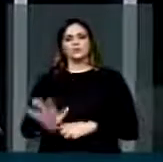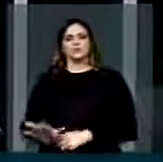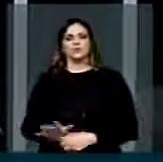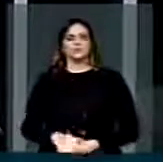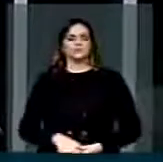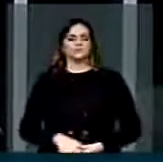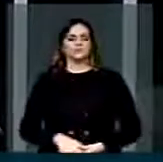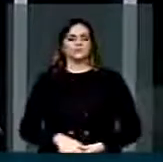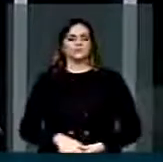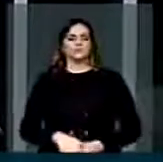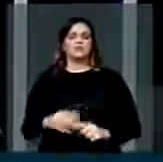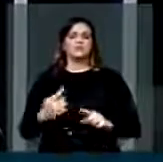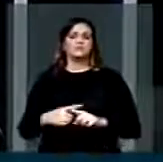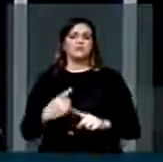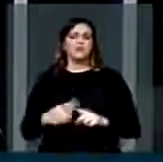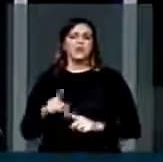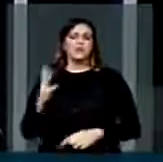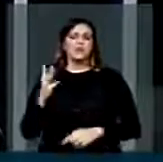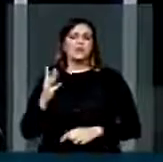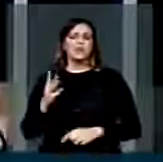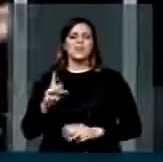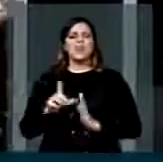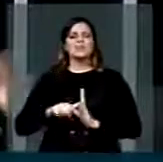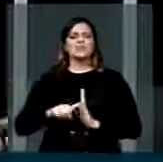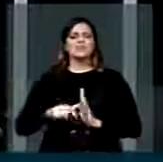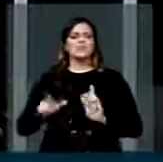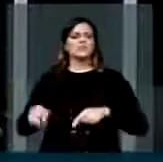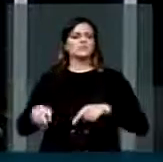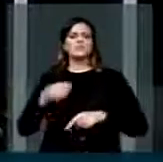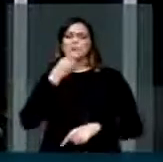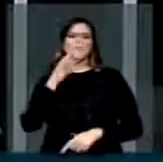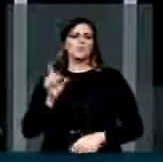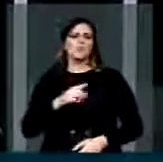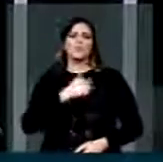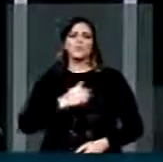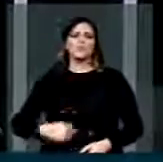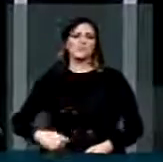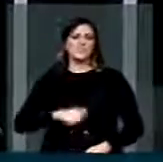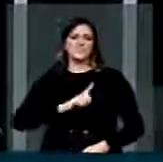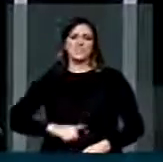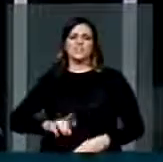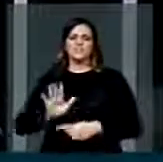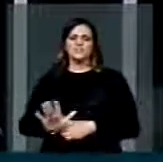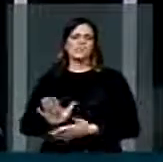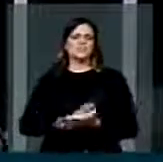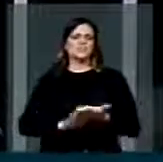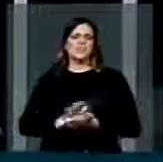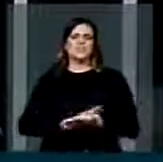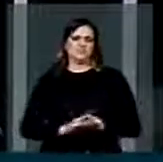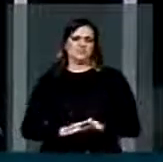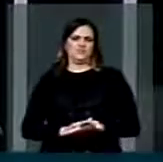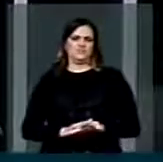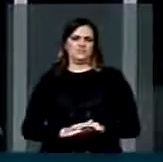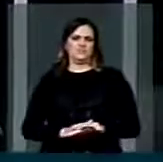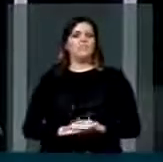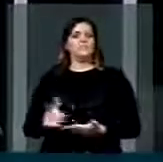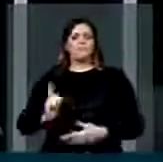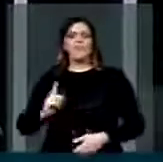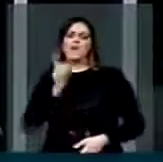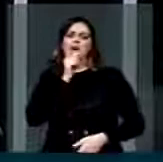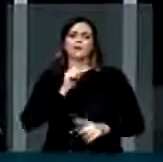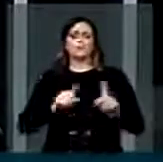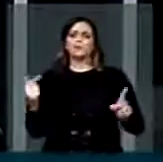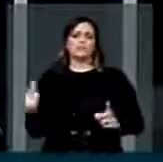infelizmente, por conta da agricultura atrasada do Maranhão, porque o governo do estado não incentiva a irrigação, não